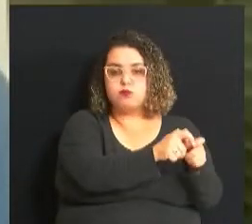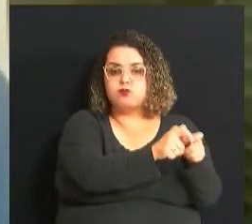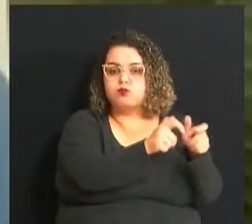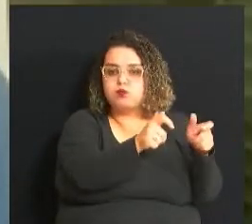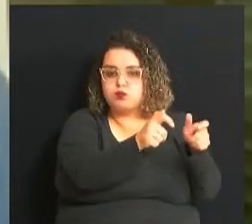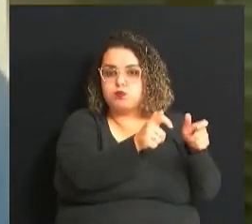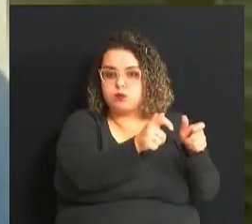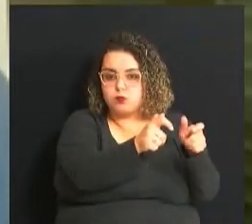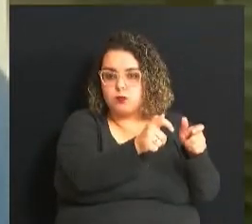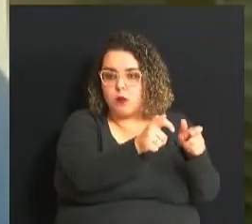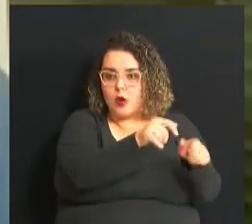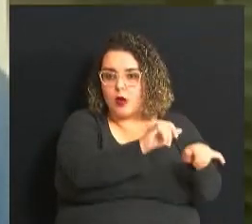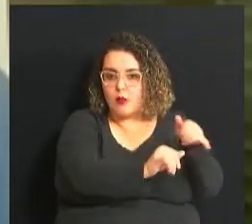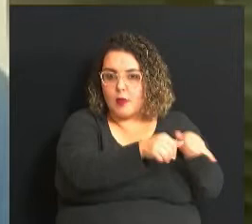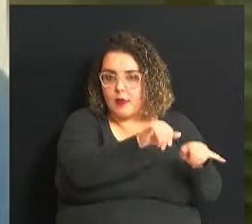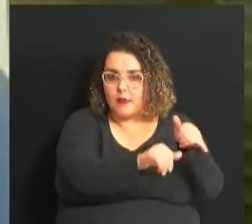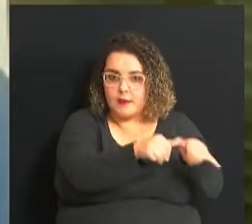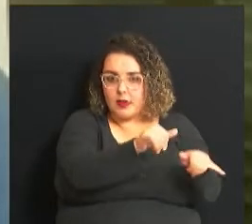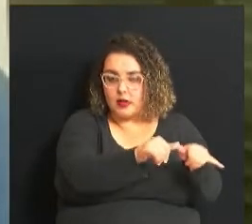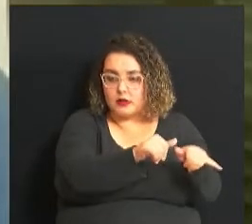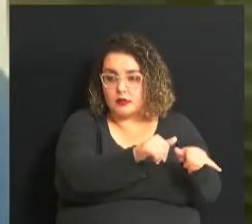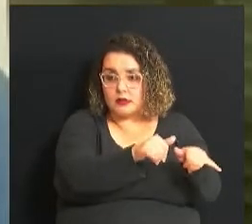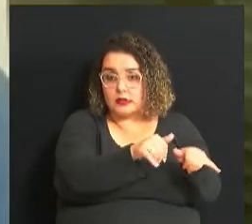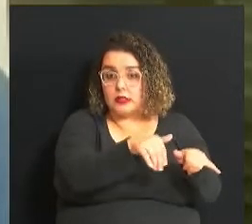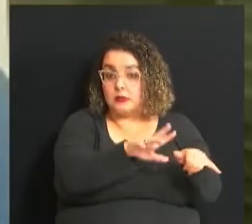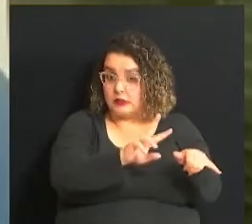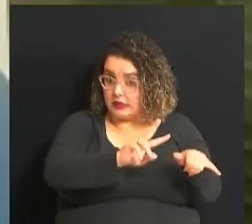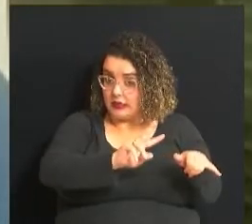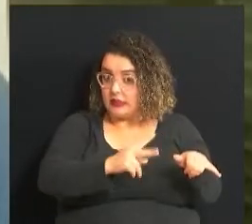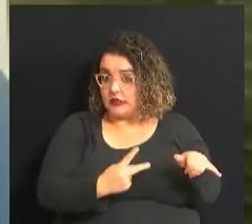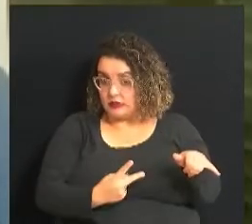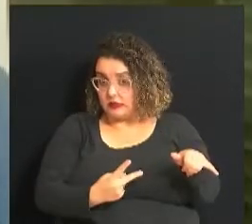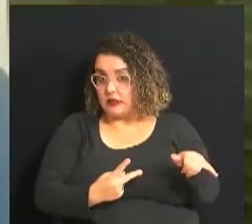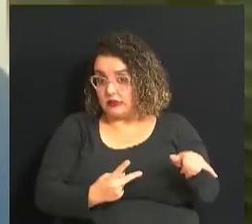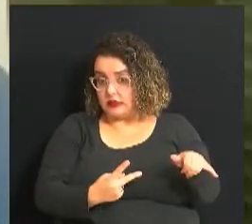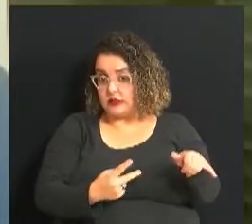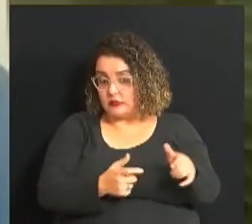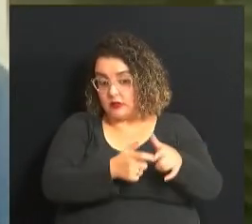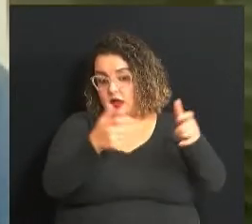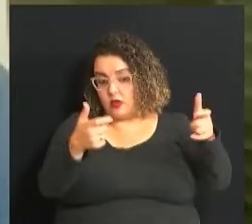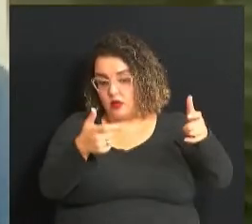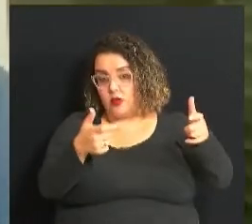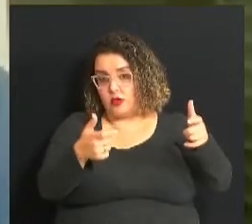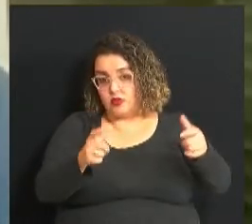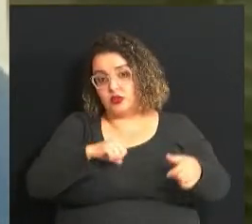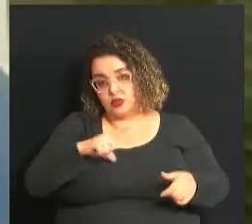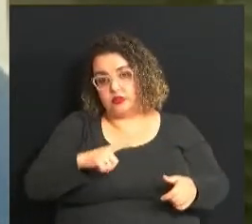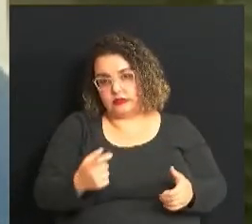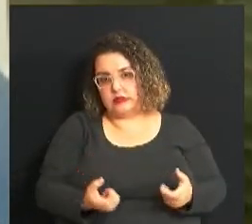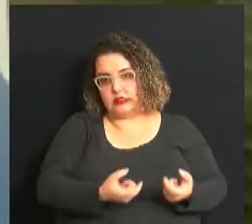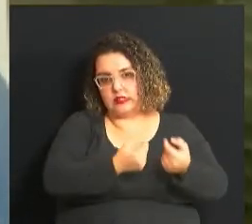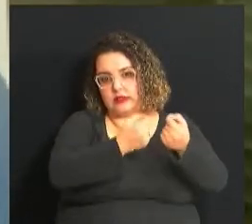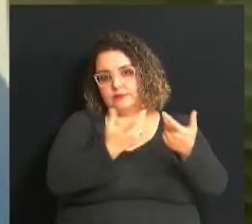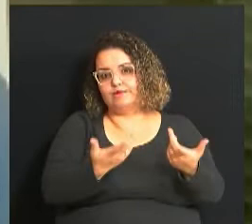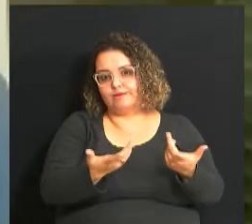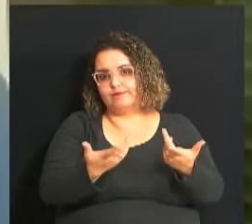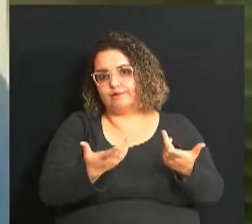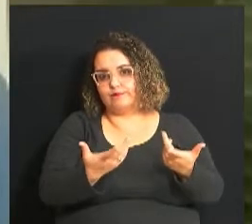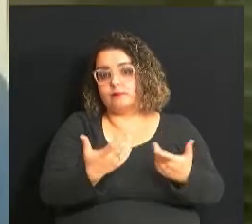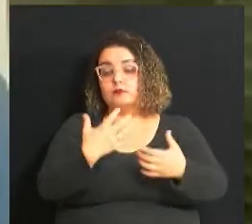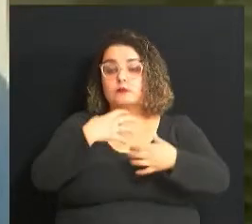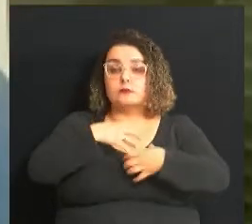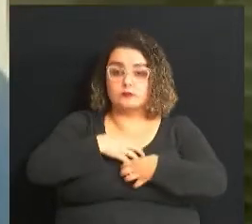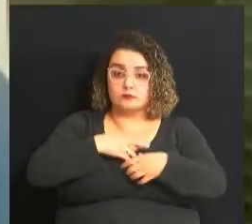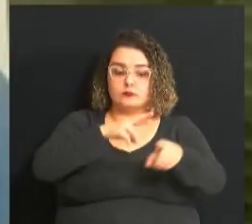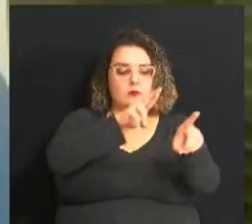substância circulante, mais chance de ter câncer da próstata. Então, voltando à pergunta, os sintomas prostáticos